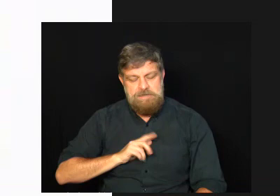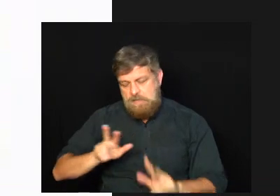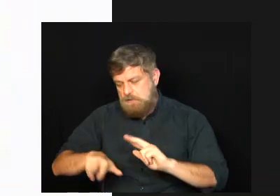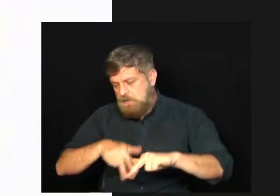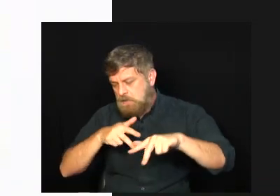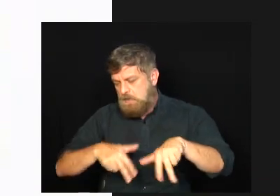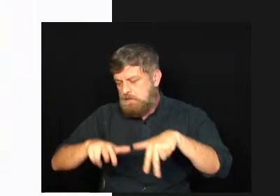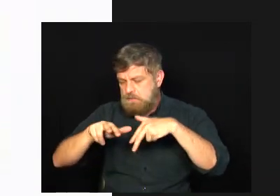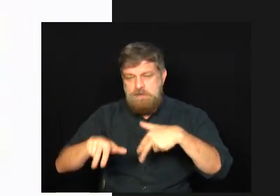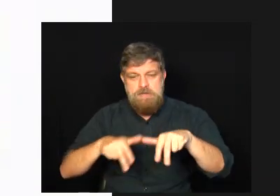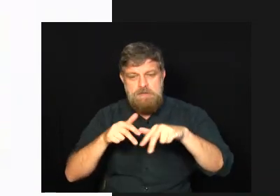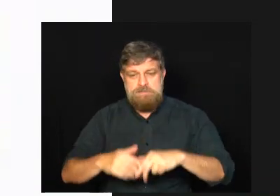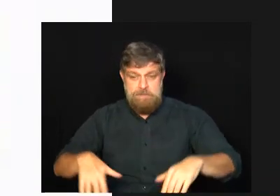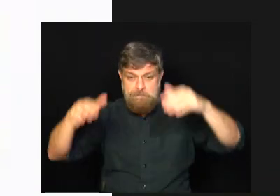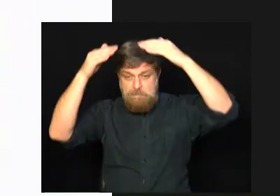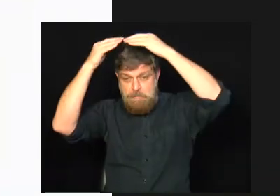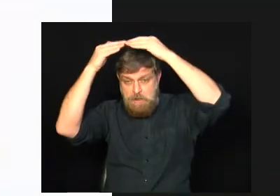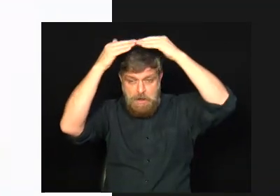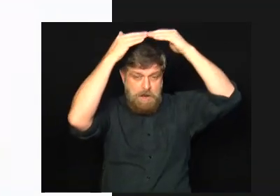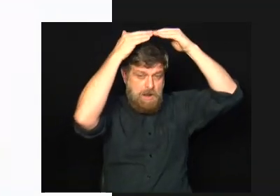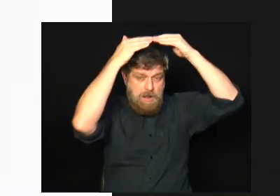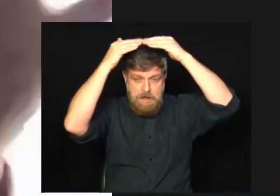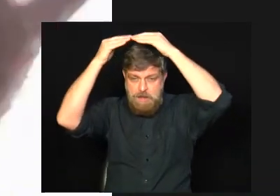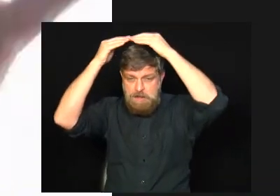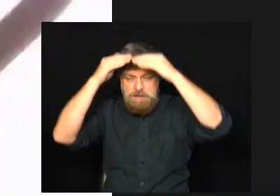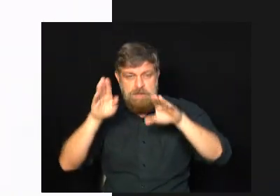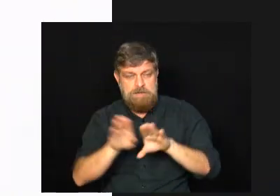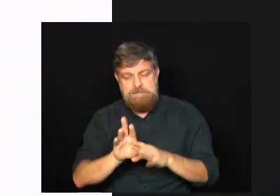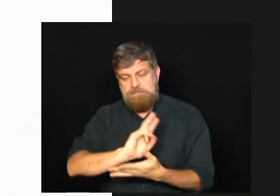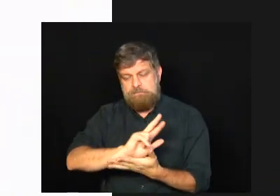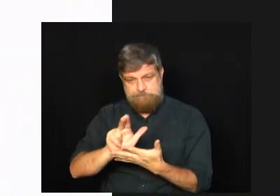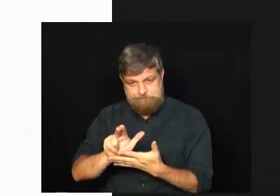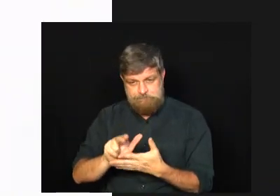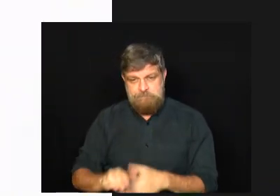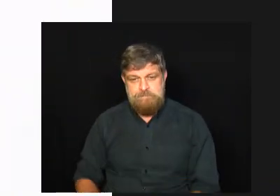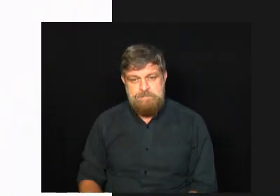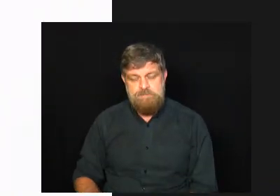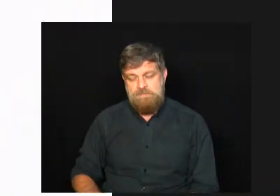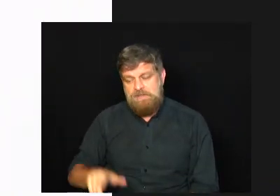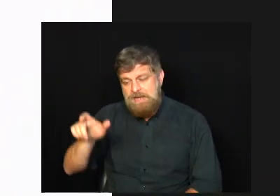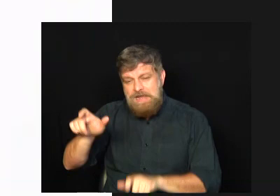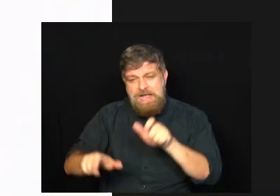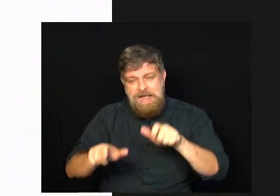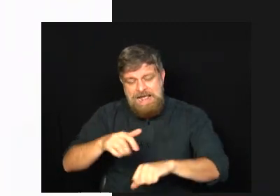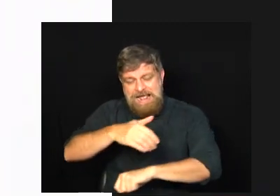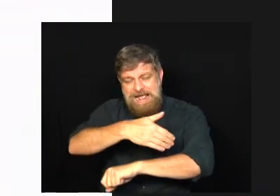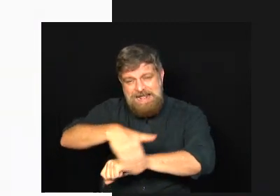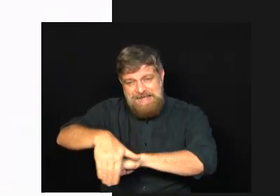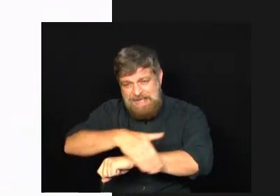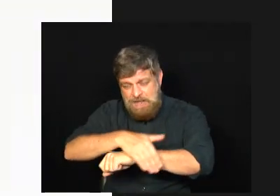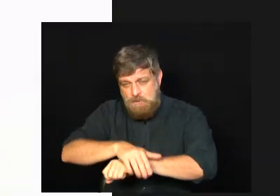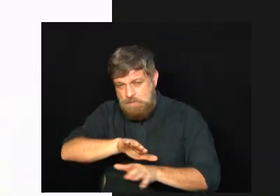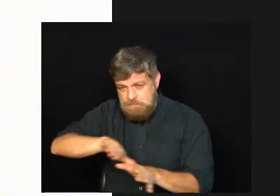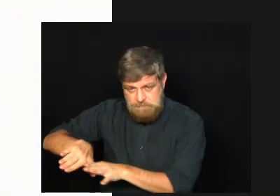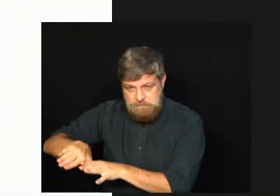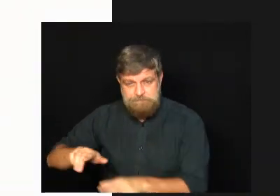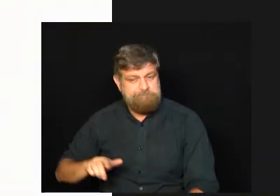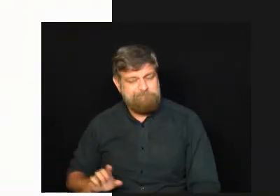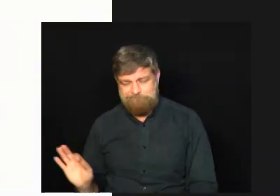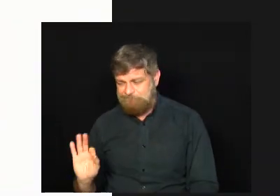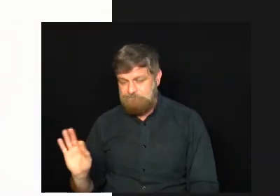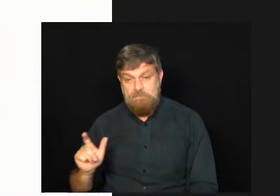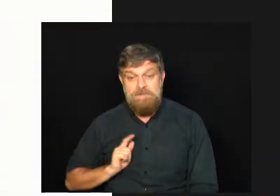dança, balé, e assim por diante. As crianças da classe D